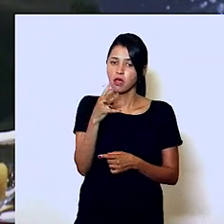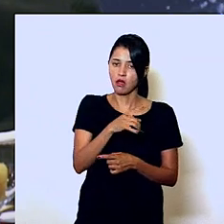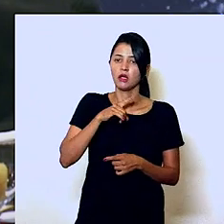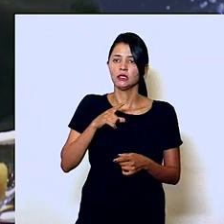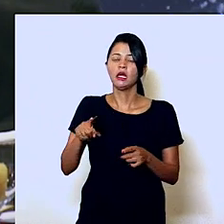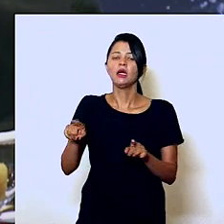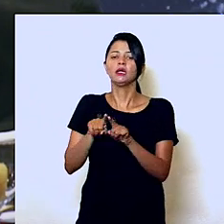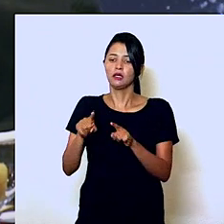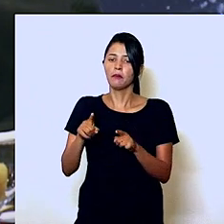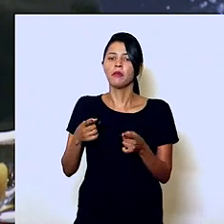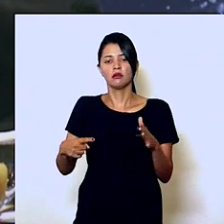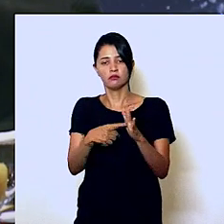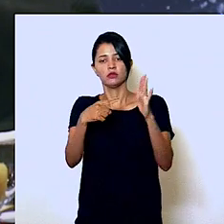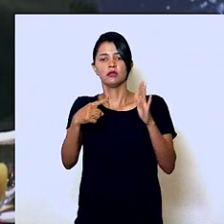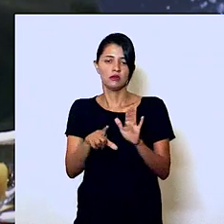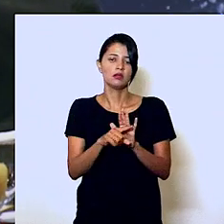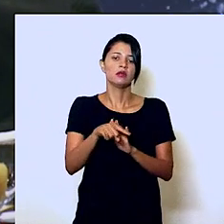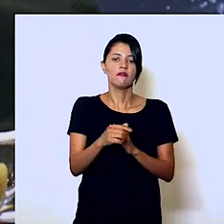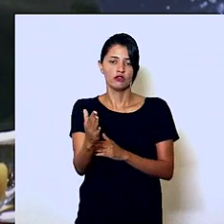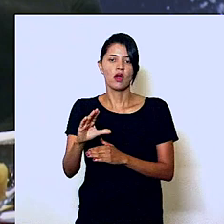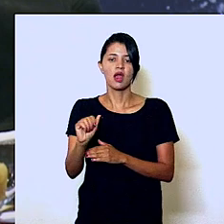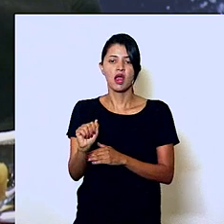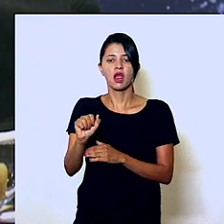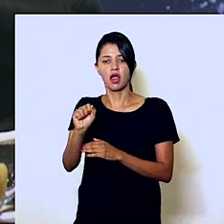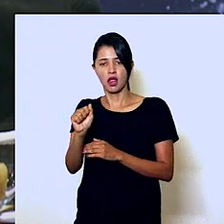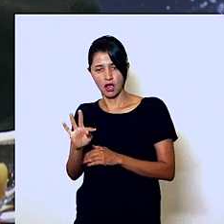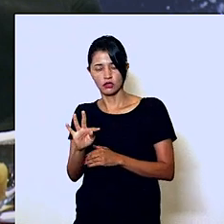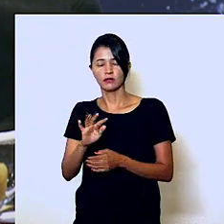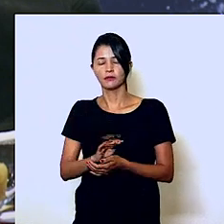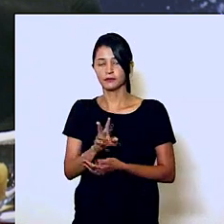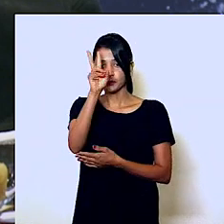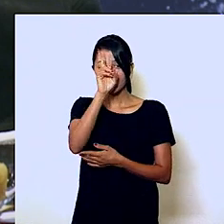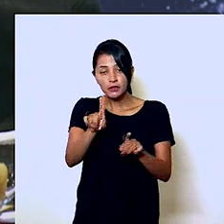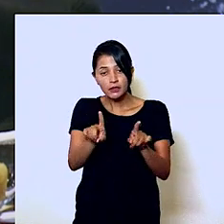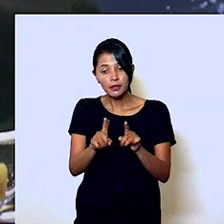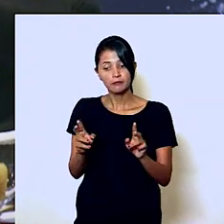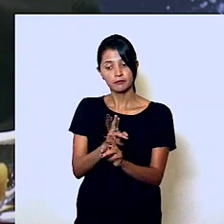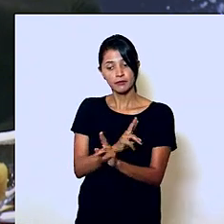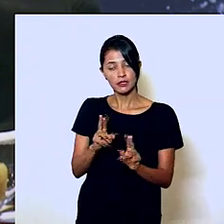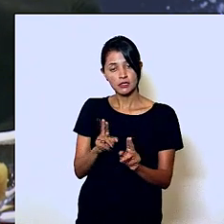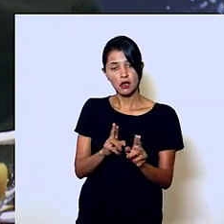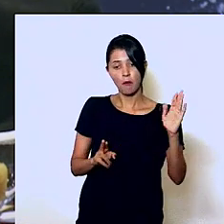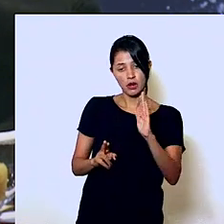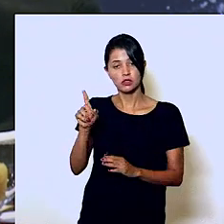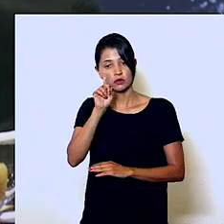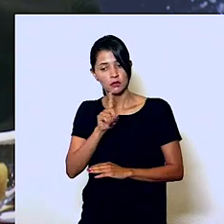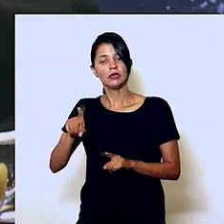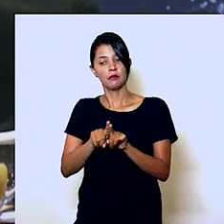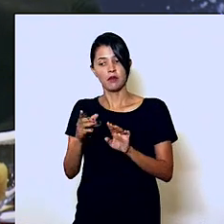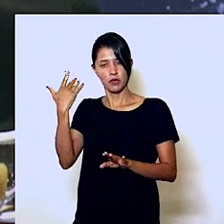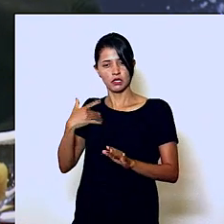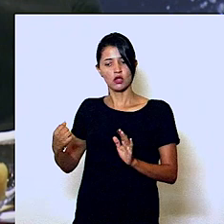legislação frente ao GATT. Vale lembrar que as relações Brasil-Estados Unidos eram também marcadas, naquele momento, pela questão da